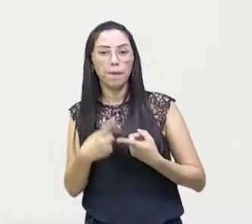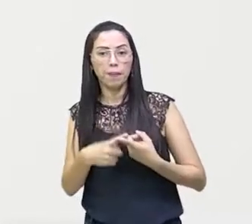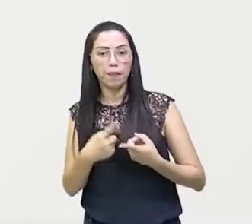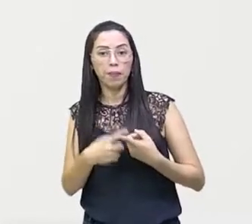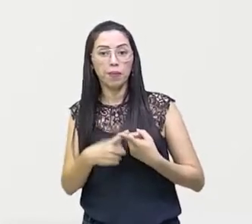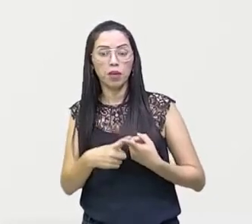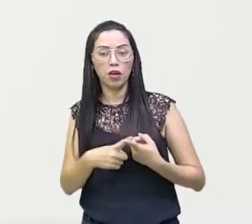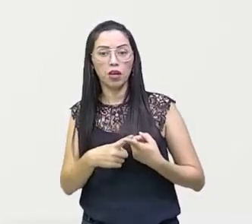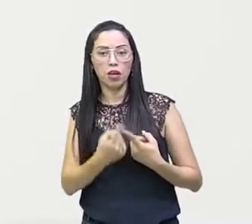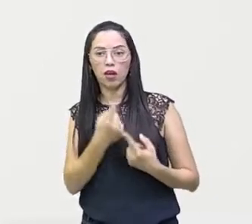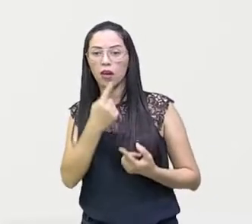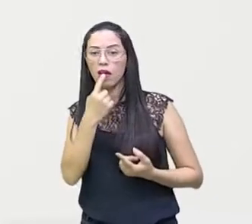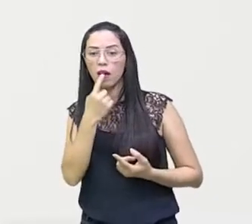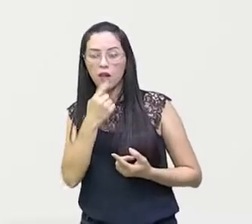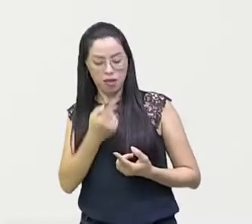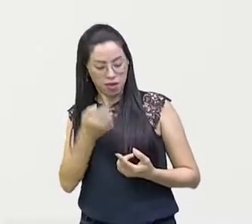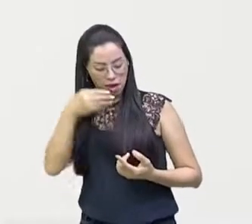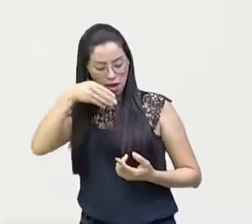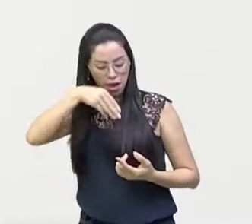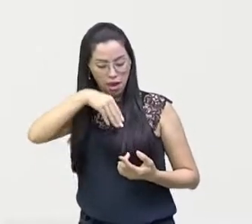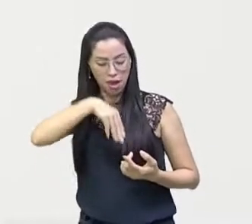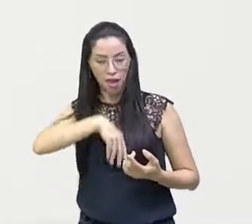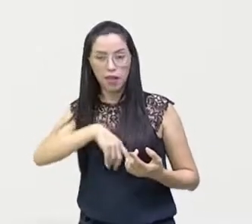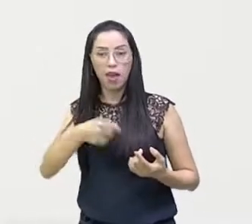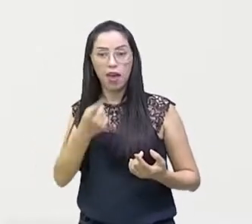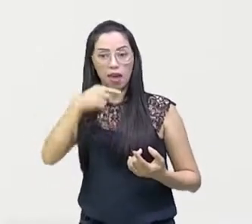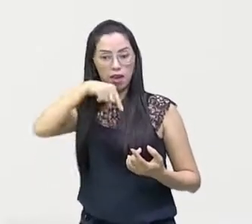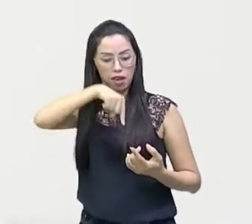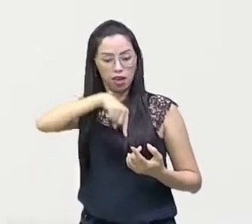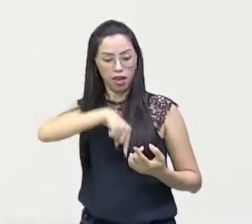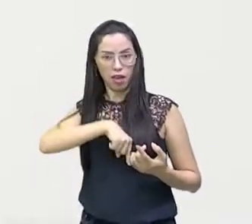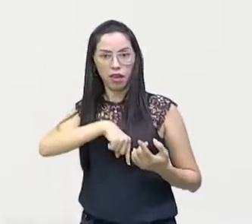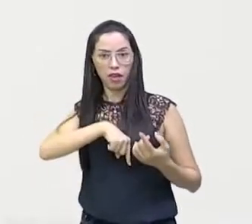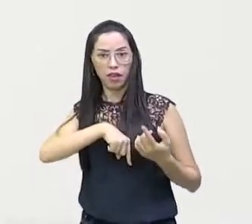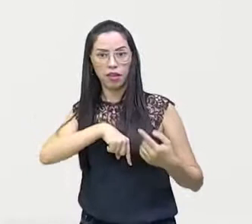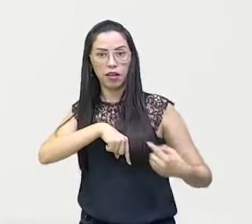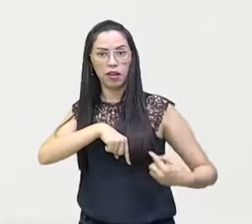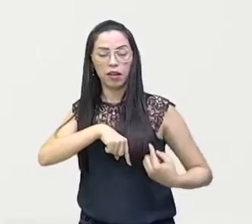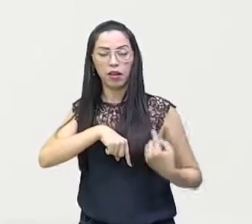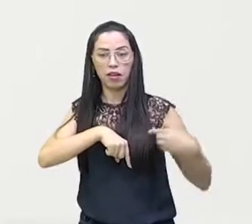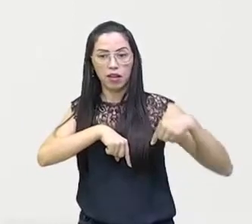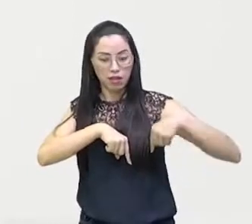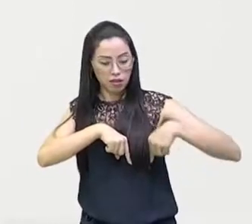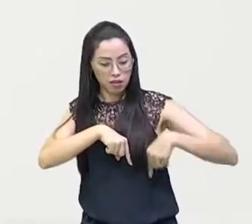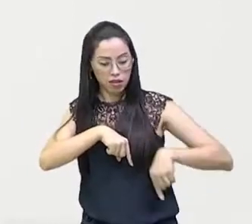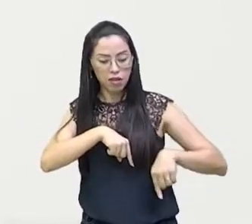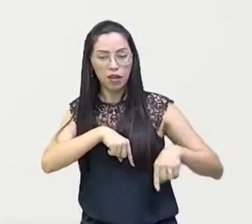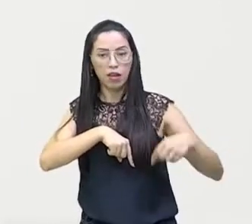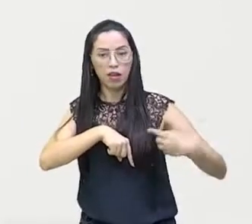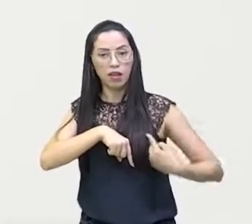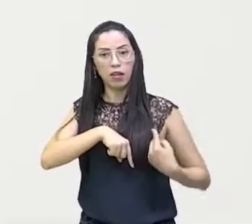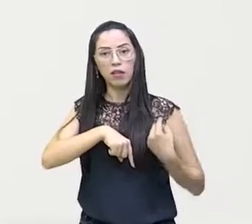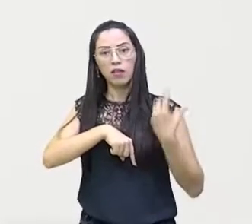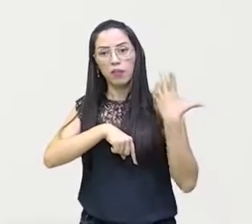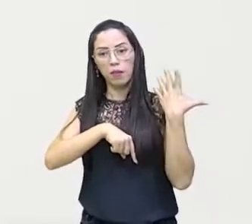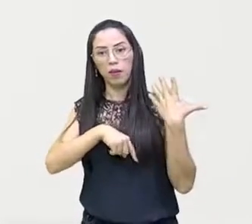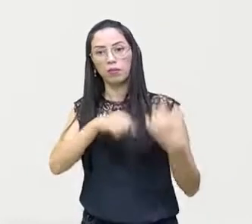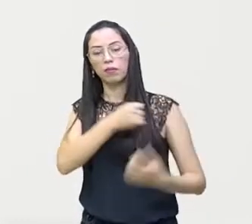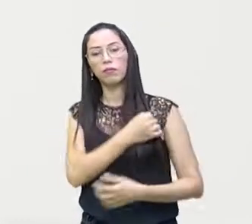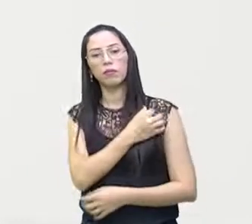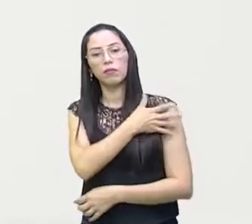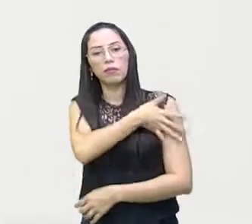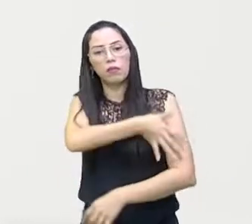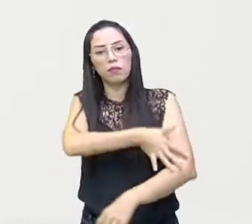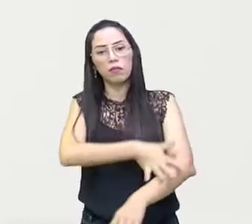precisa sair para levar o oxigênio para os outros órgãos. Então, o coração ele precisa fazer essa